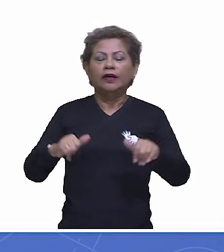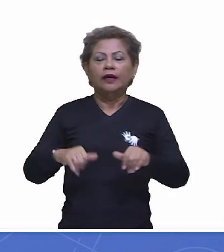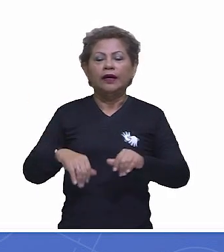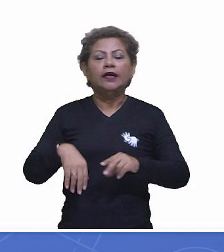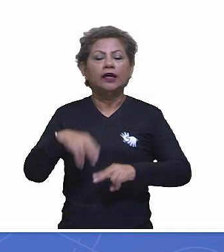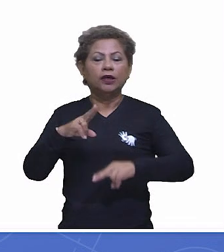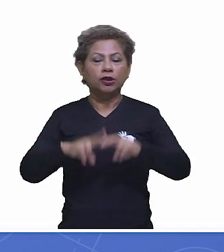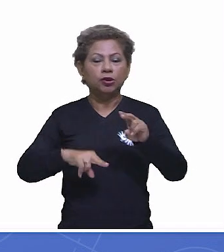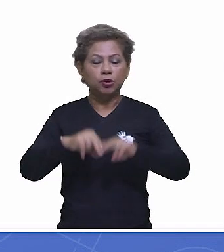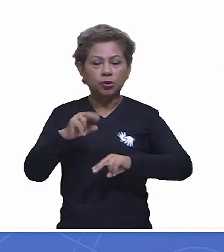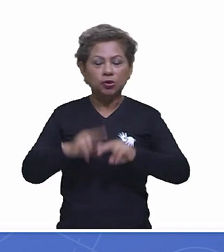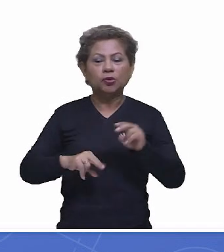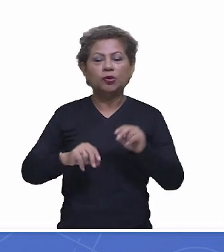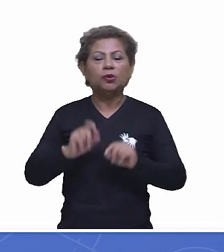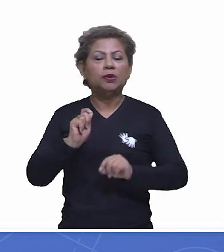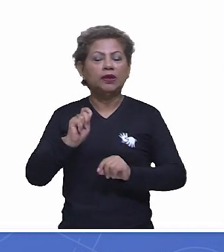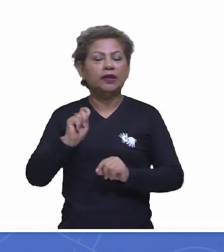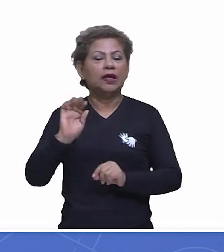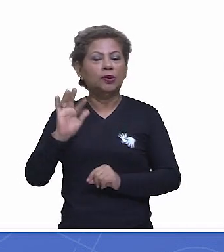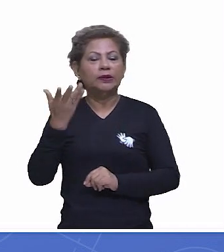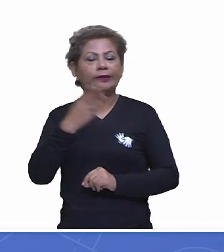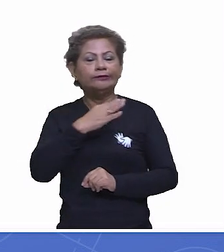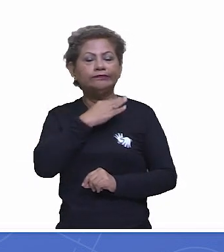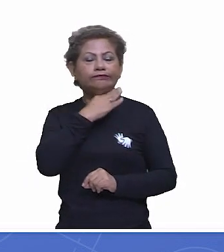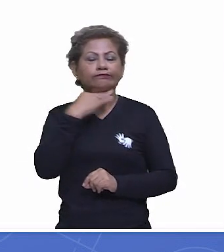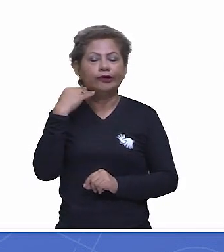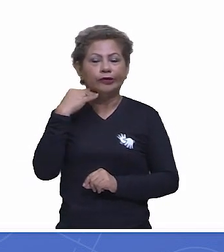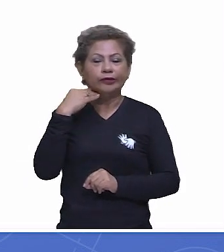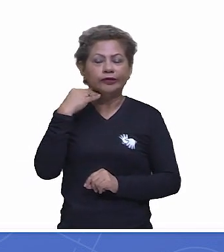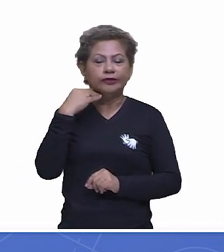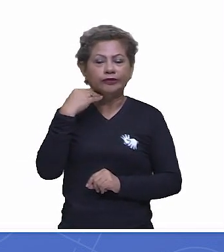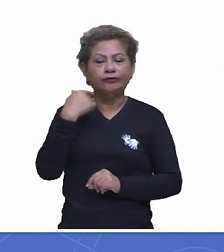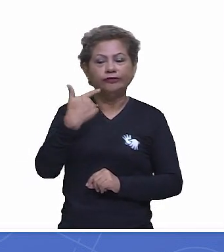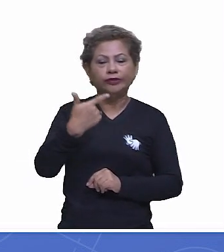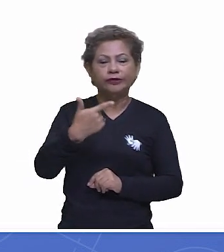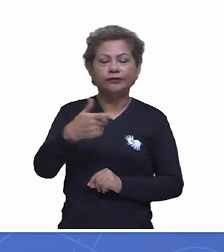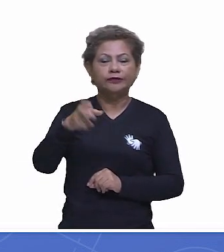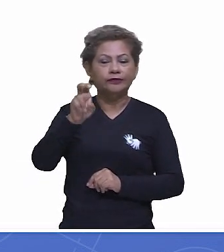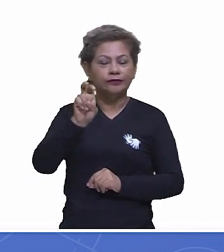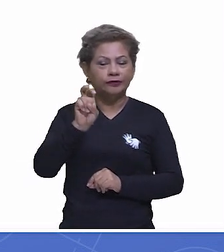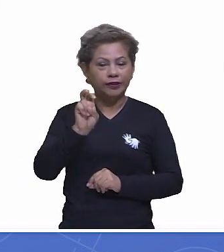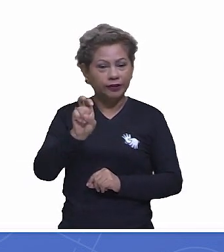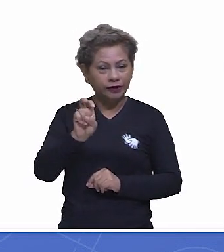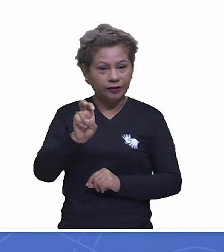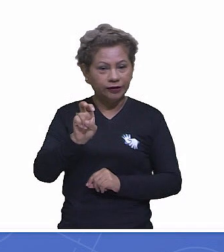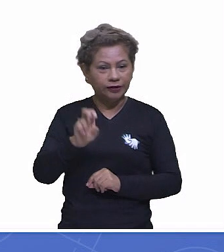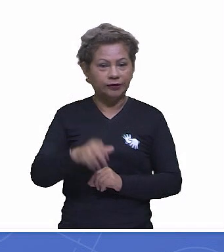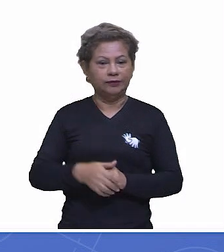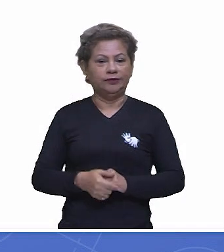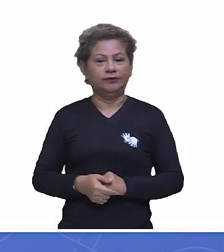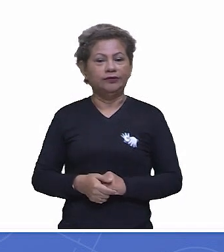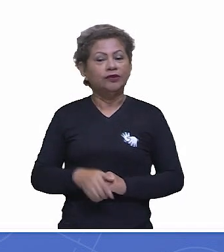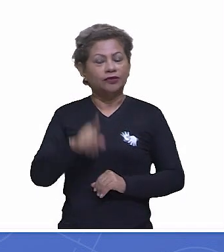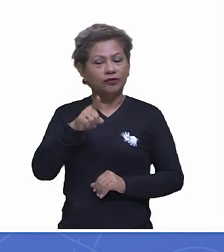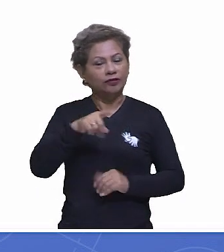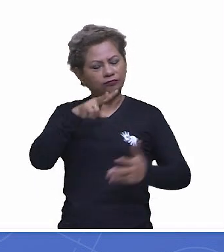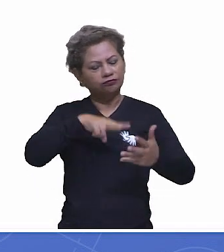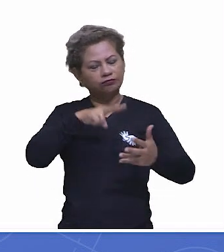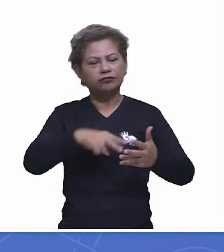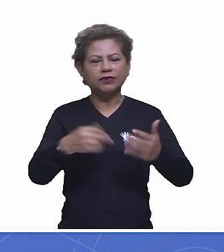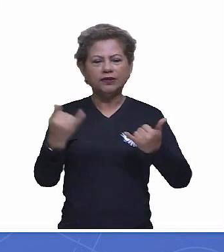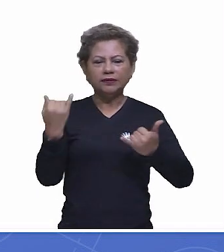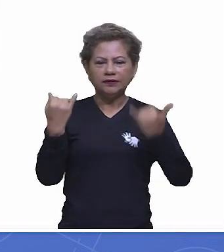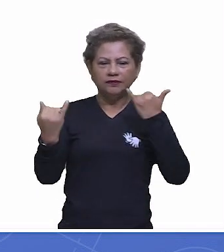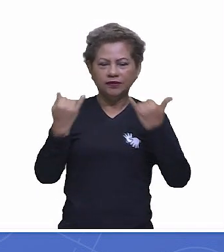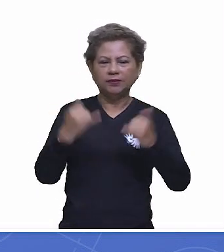informação importante. E assim a gente vai indo, olhando o texto, todas essas informações. Aí nós temos aqui a última parte. The